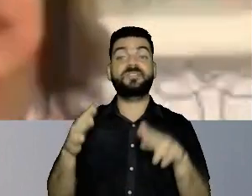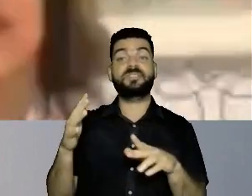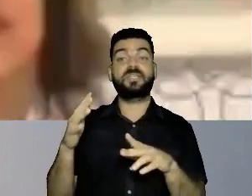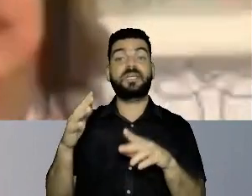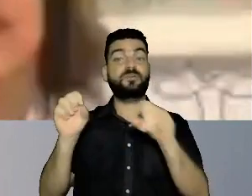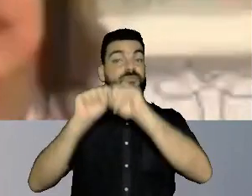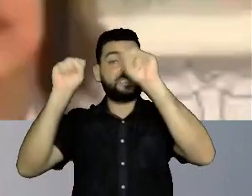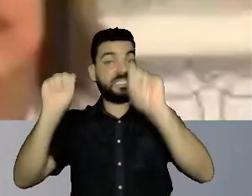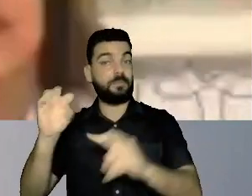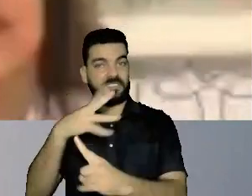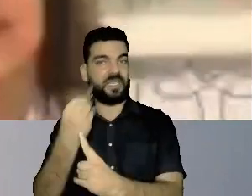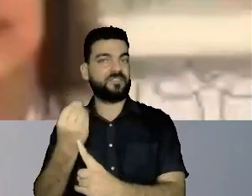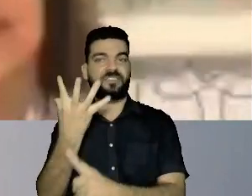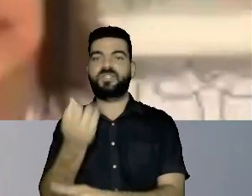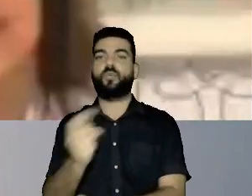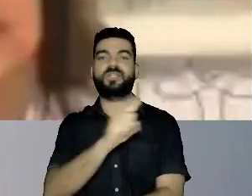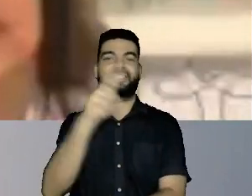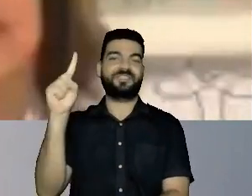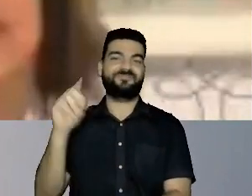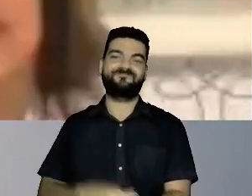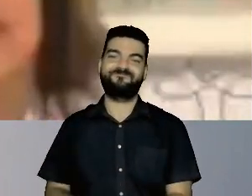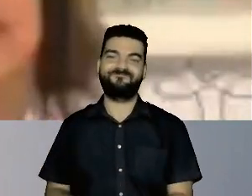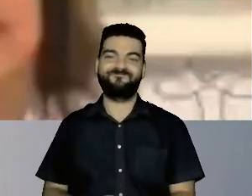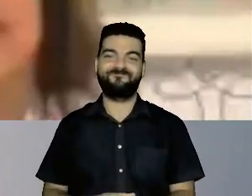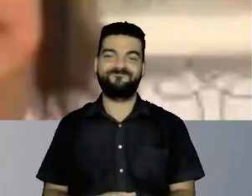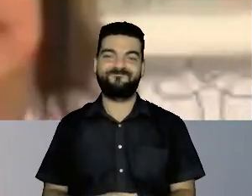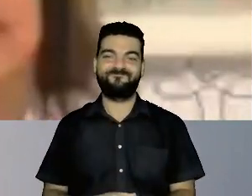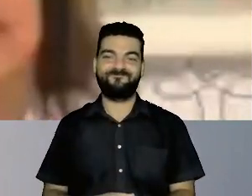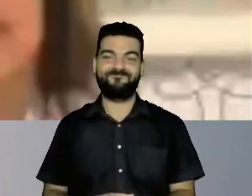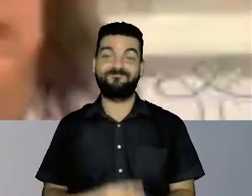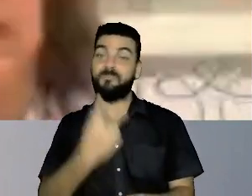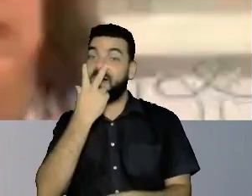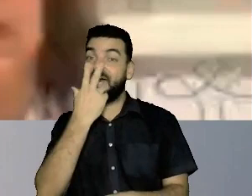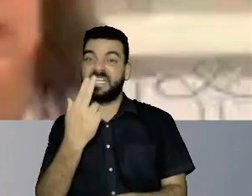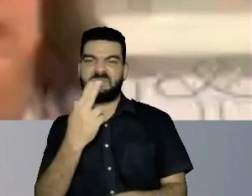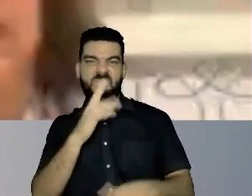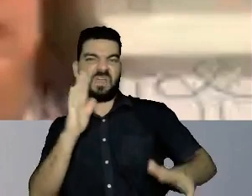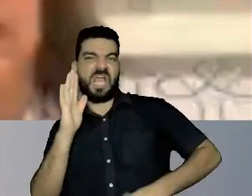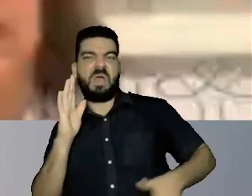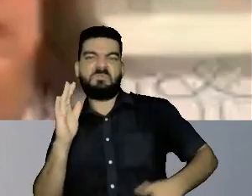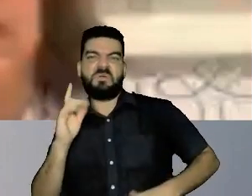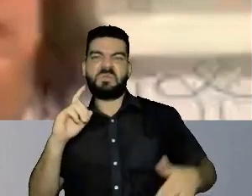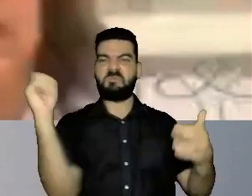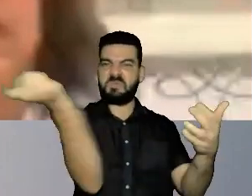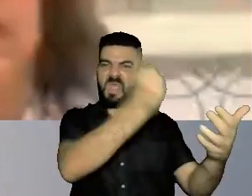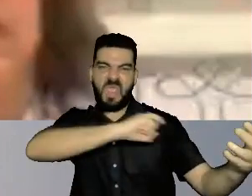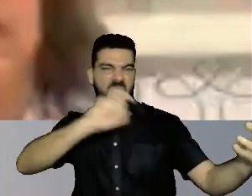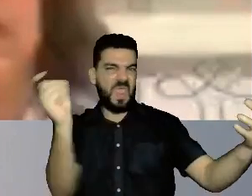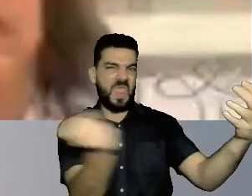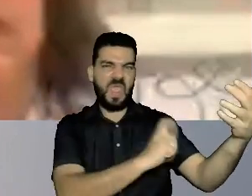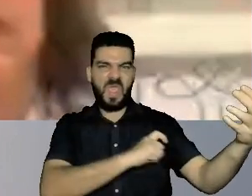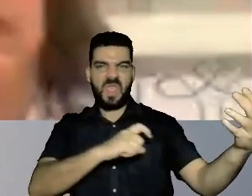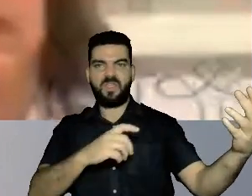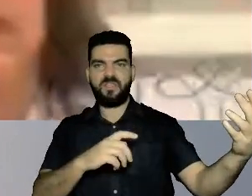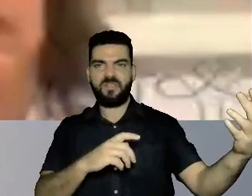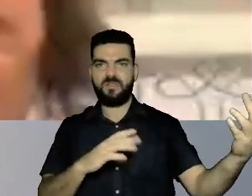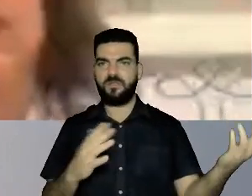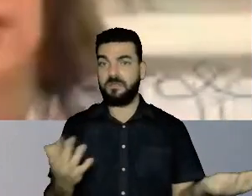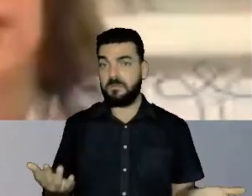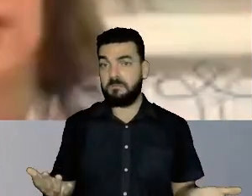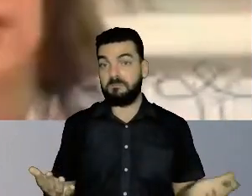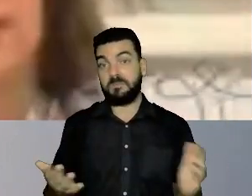primeiro momento, o grafite ele não é aceito pelo sistema de artes,